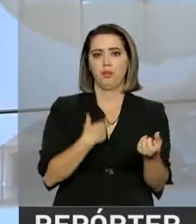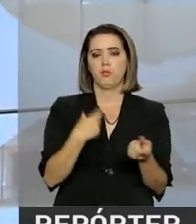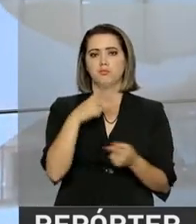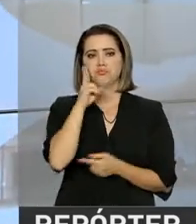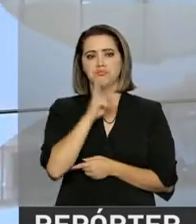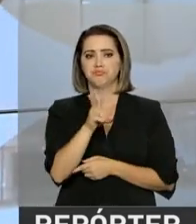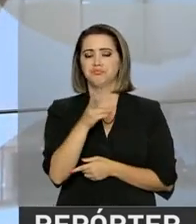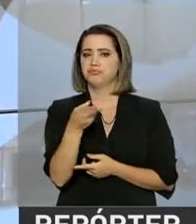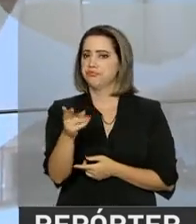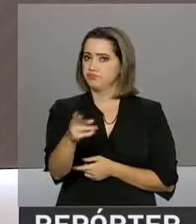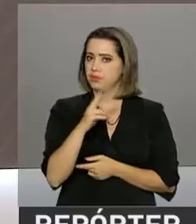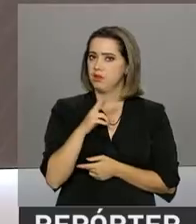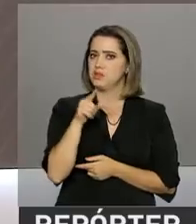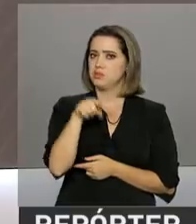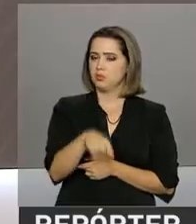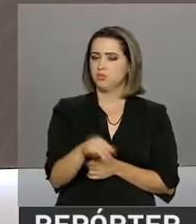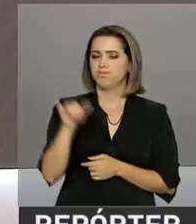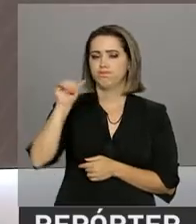insatisfatório